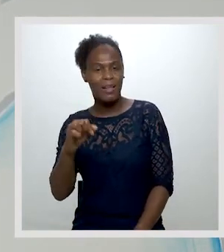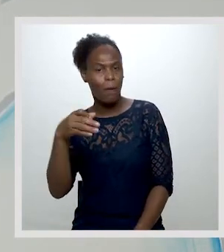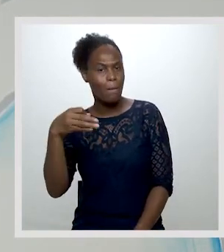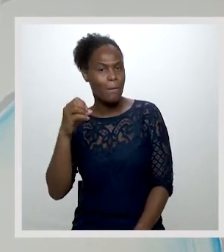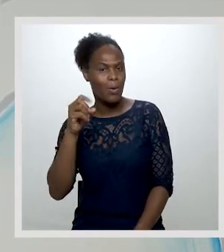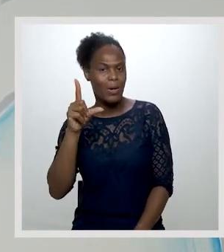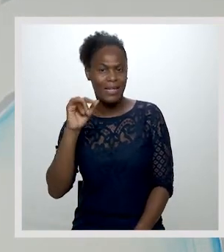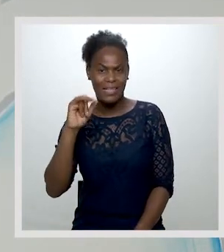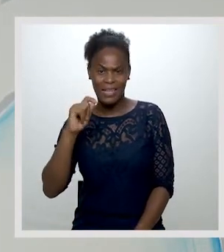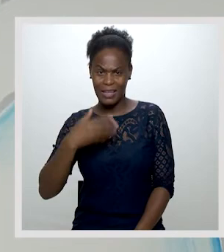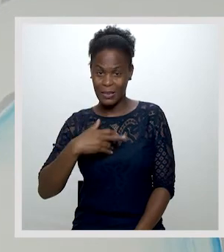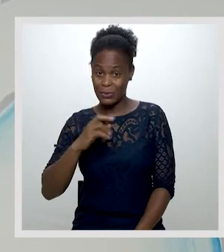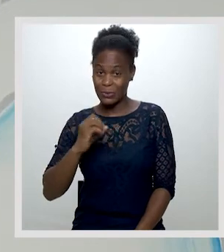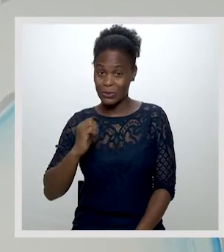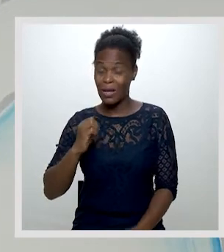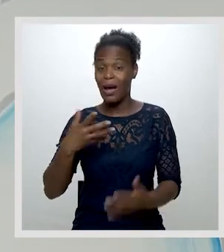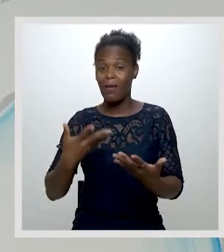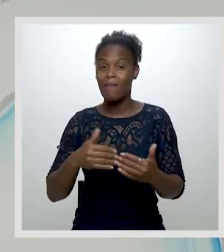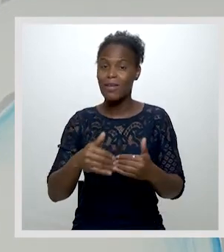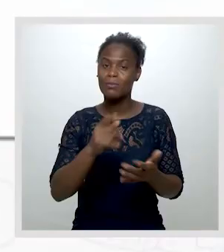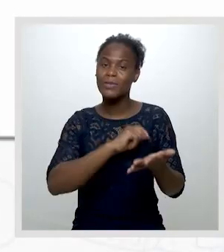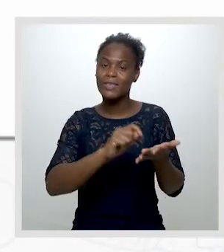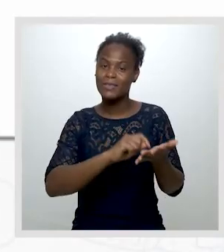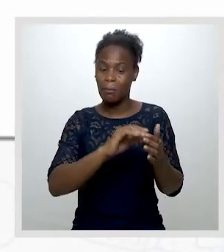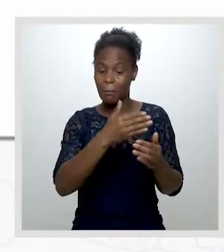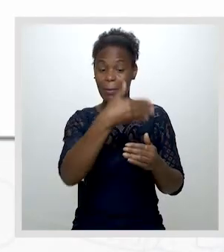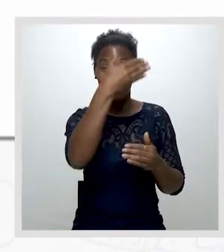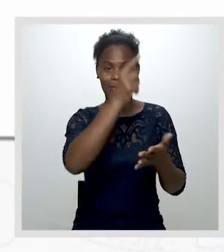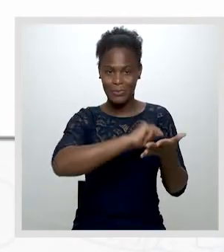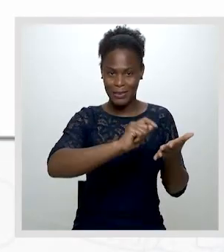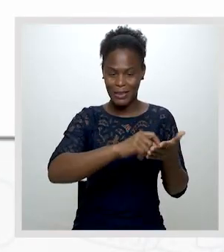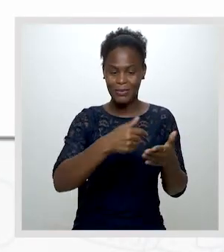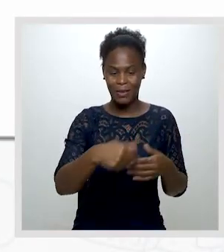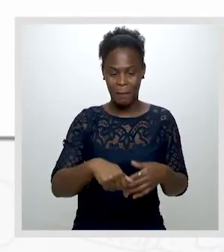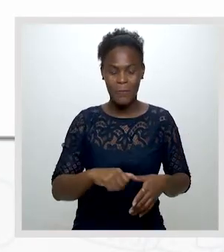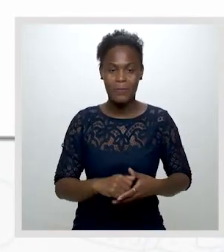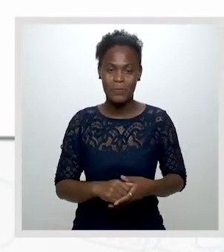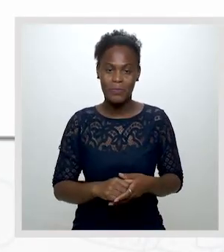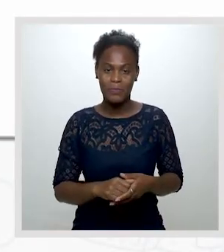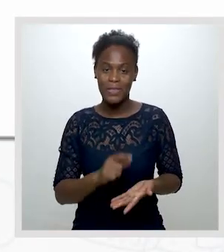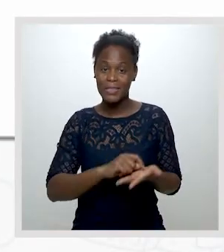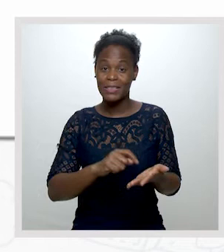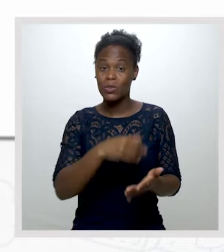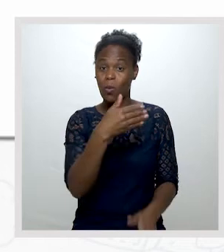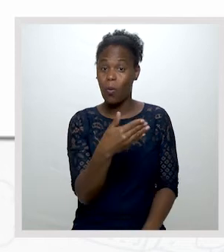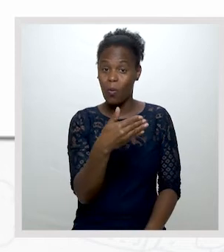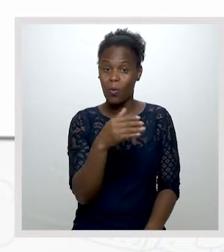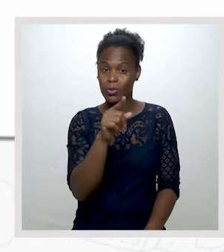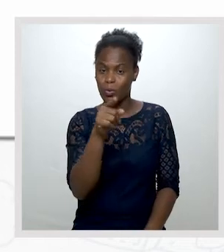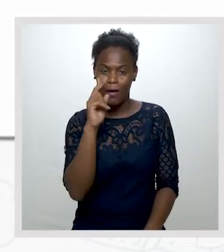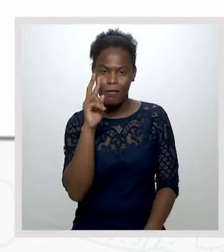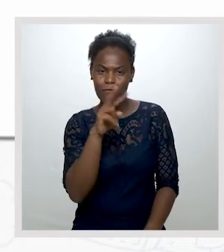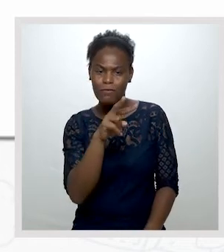exercícios. E para o primeiro exercício, temos exercício 1. Observem